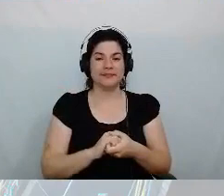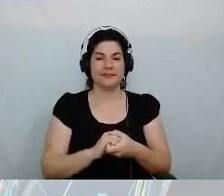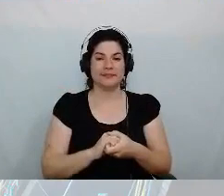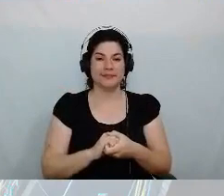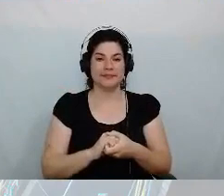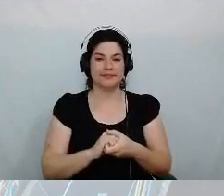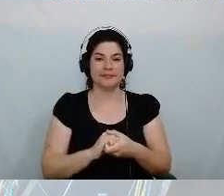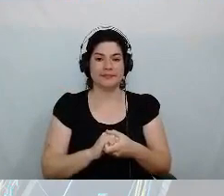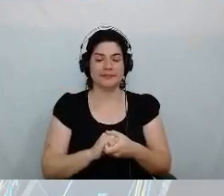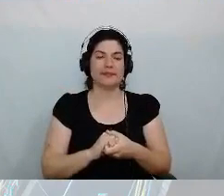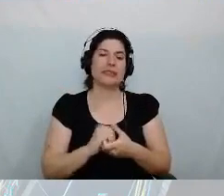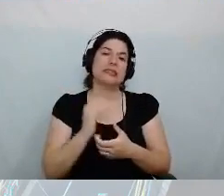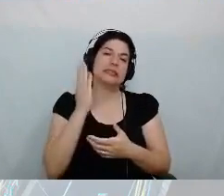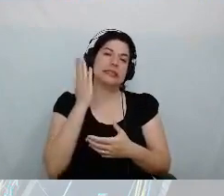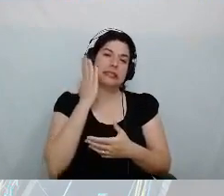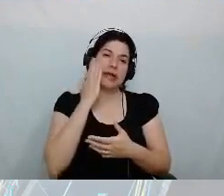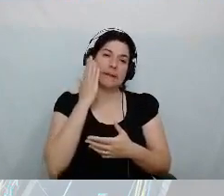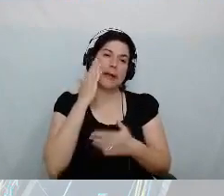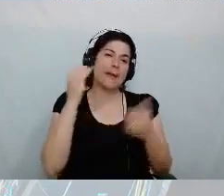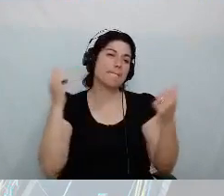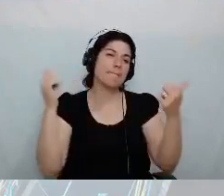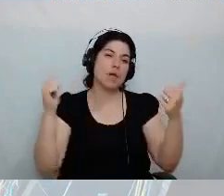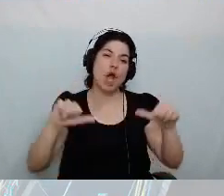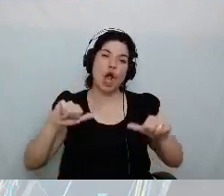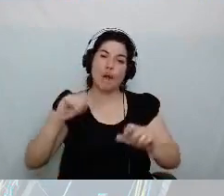Você sabe qual que é a pior coisa para um palestrante?